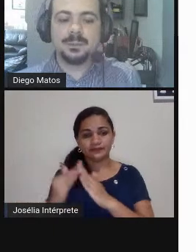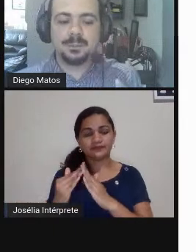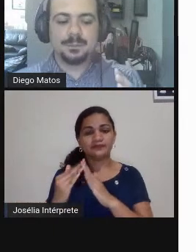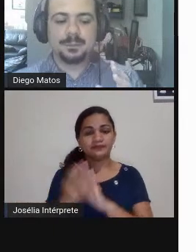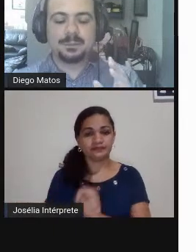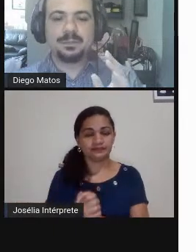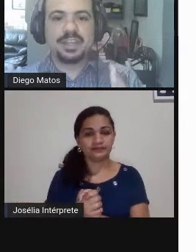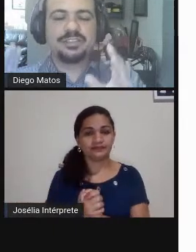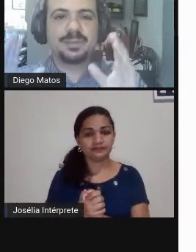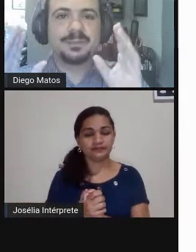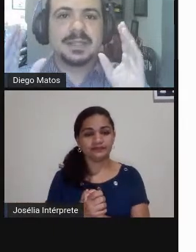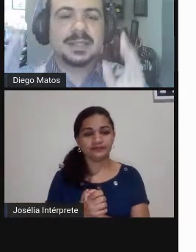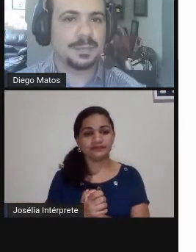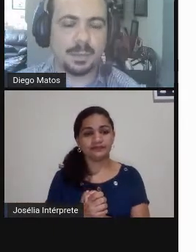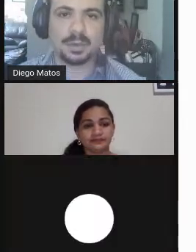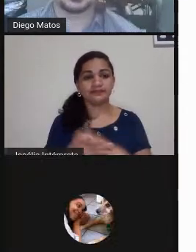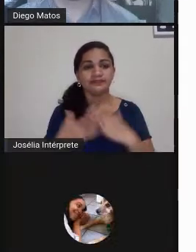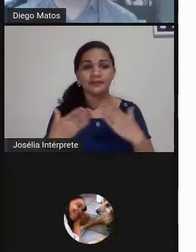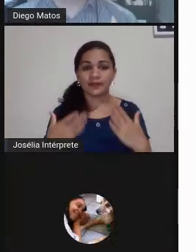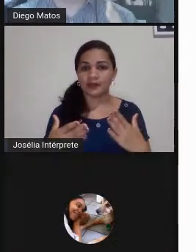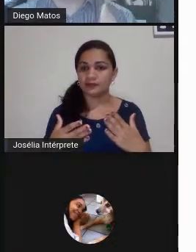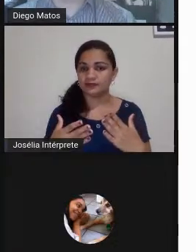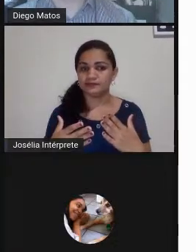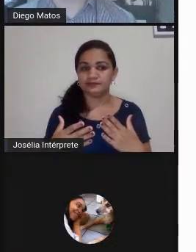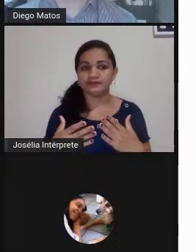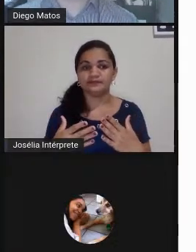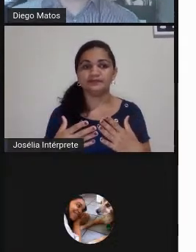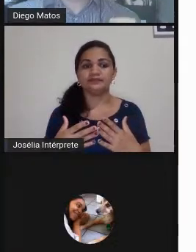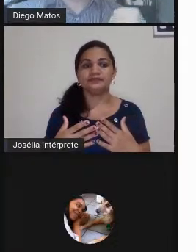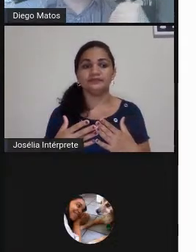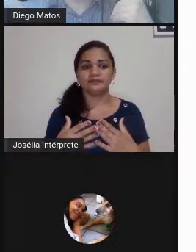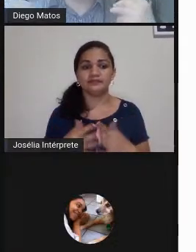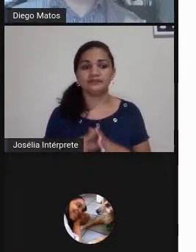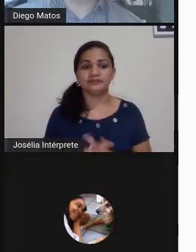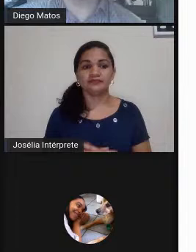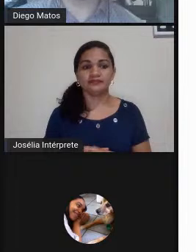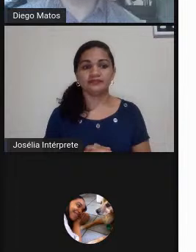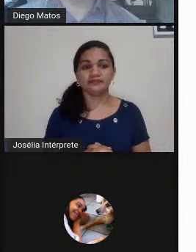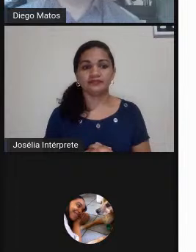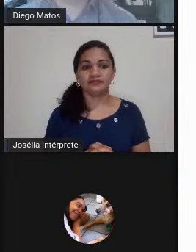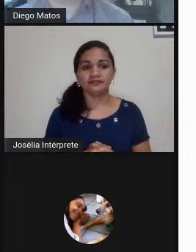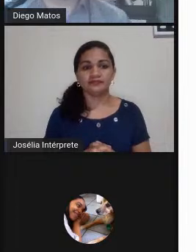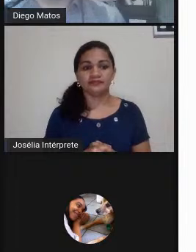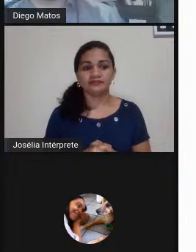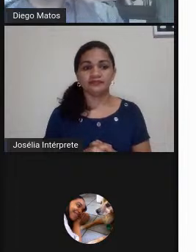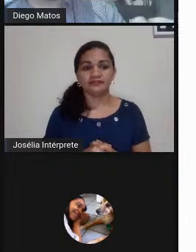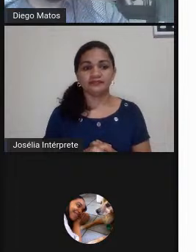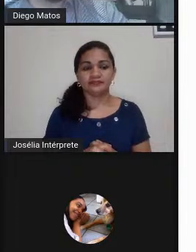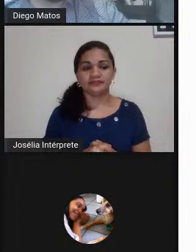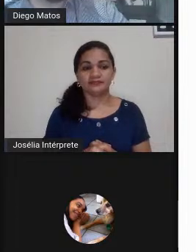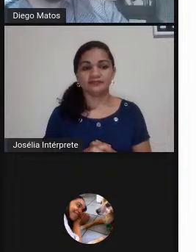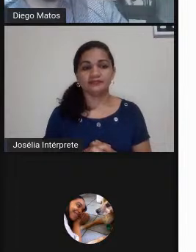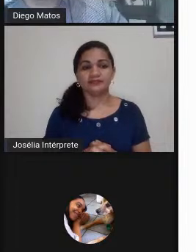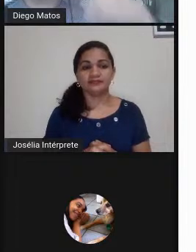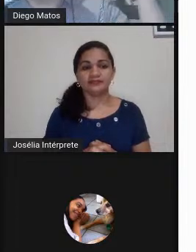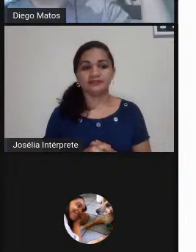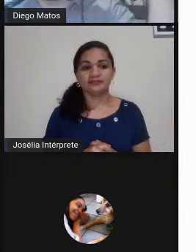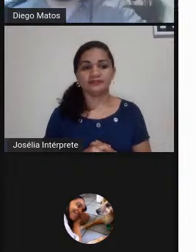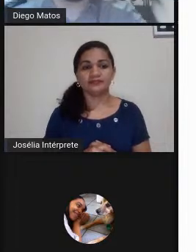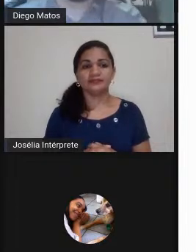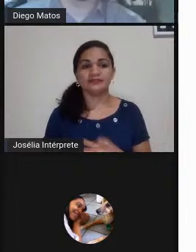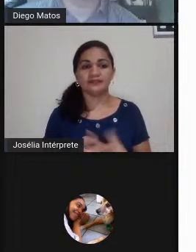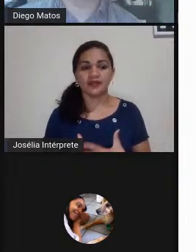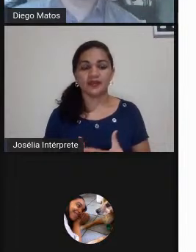então gente não importa Pode ser a fonte de energia que você imagine né